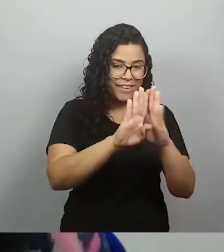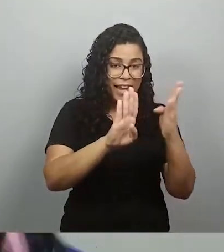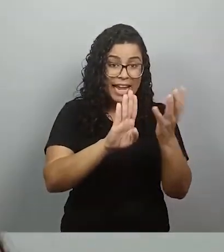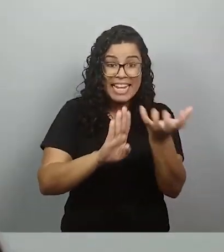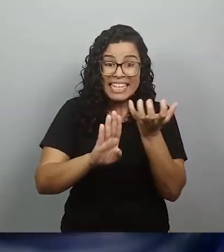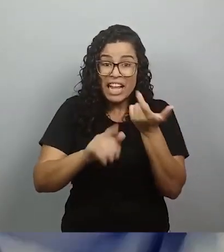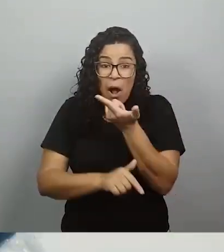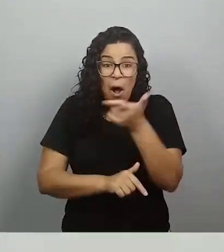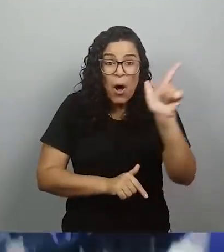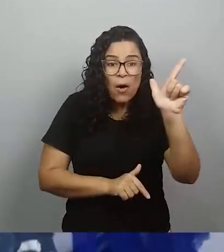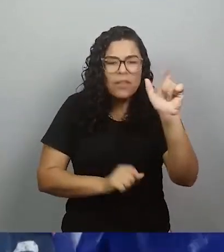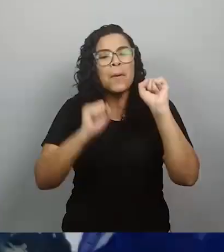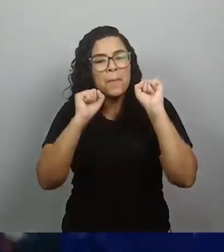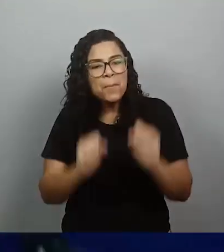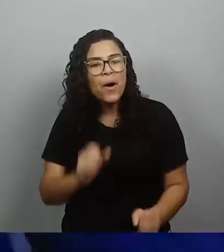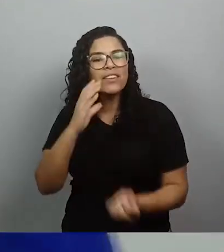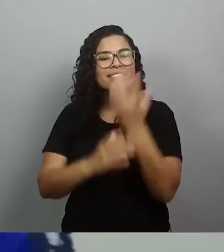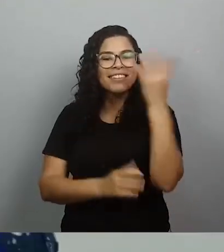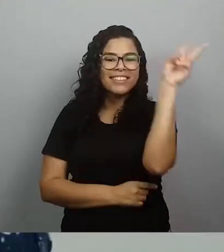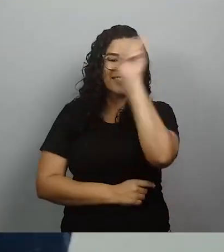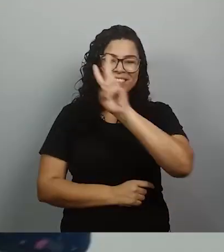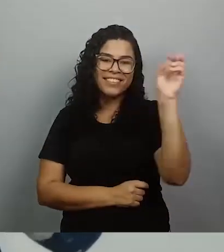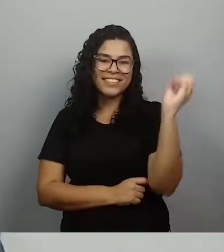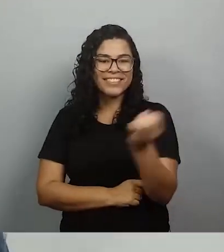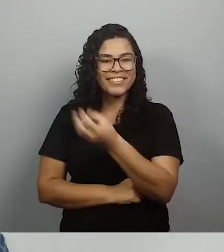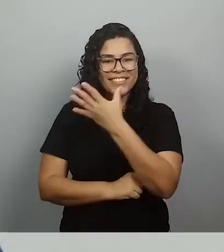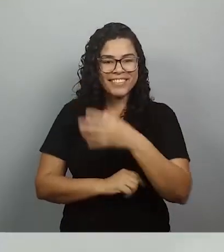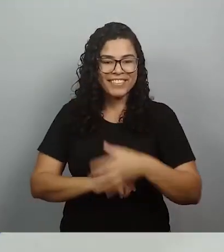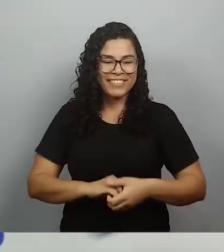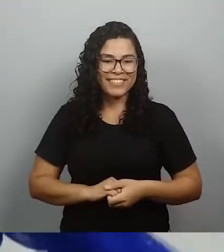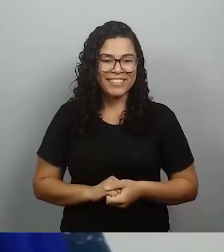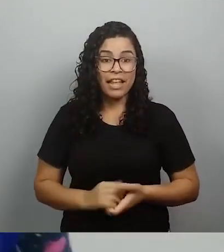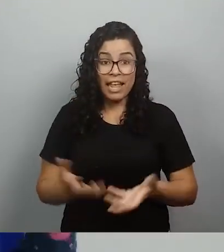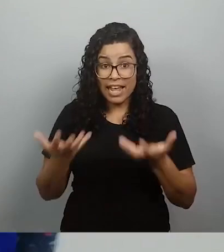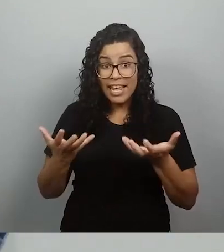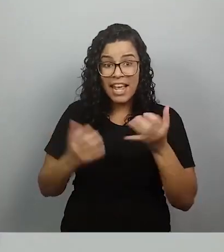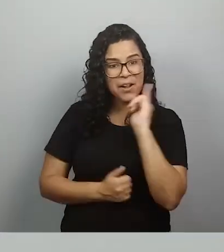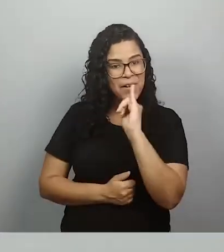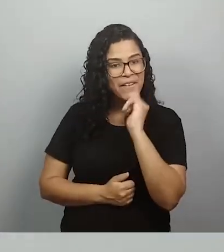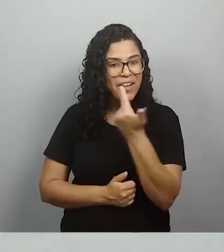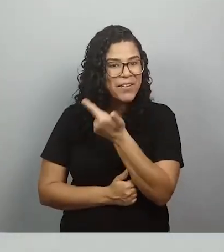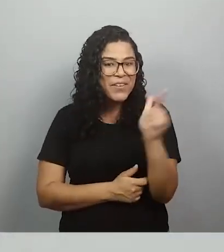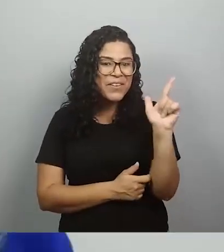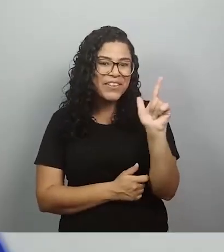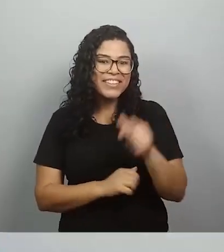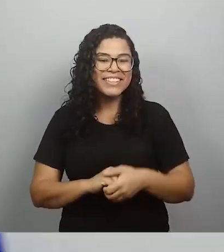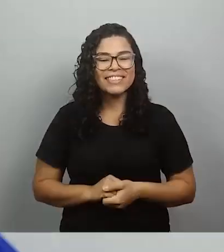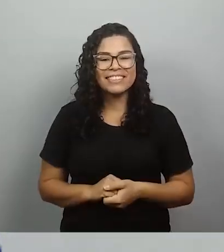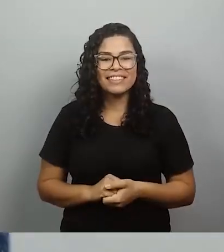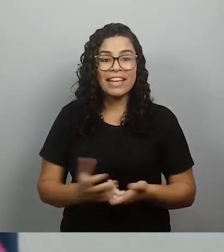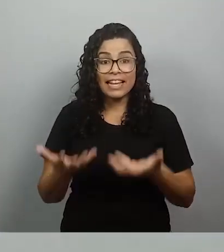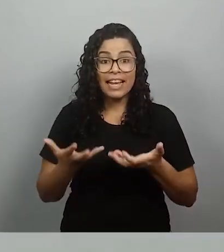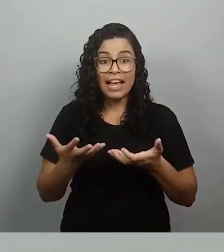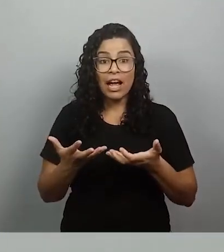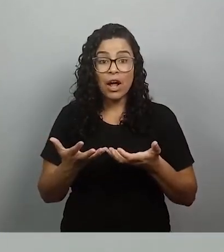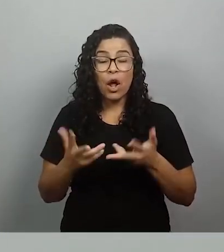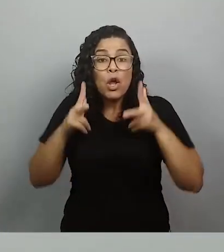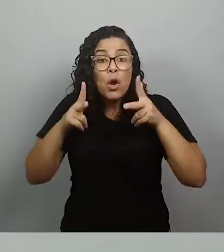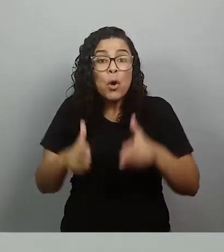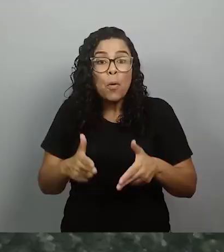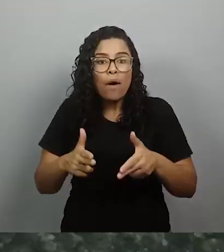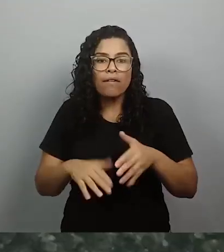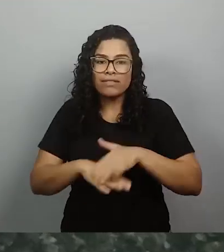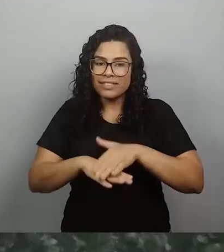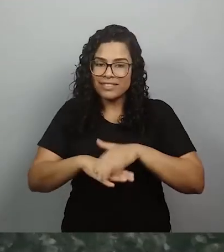quiser que conte outra. Eu quero contar outra. Você quer contar outra? Eu quero contar